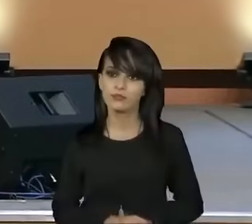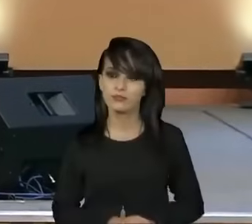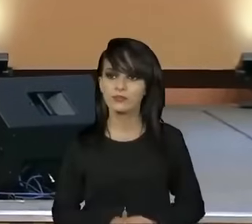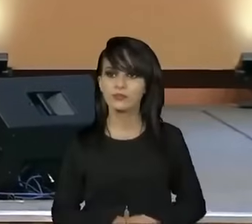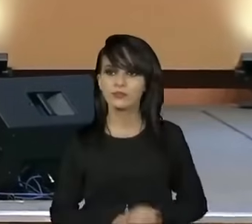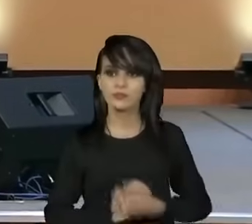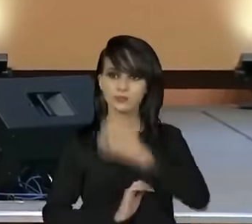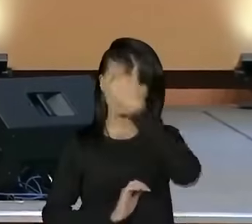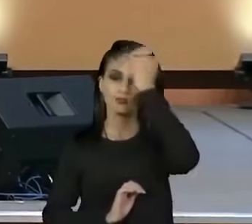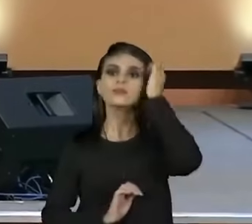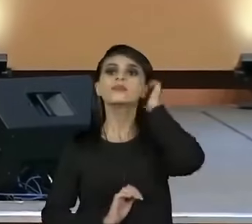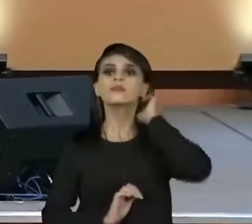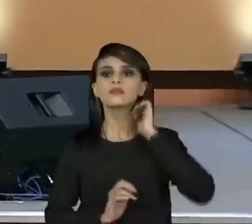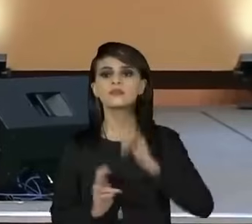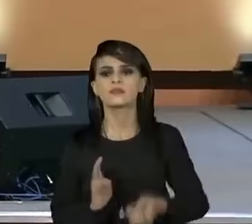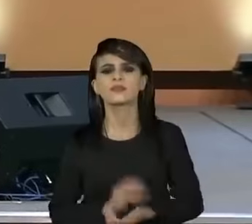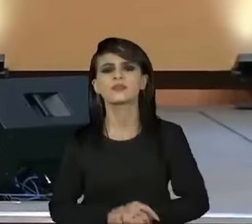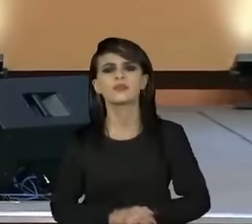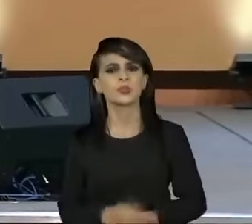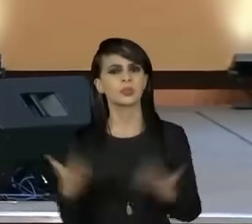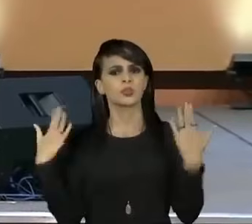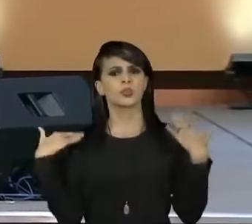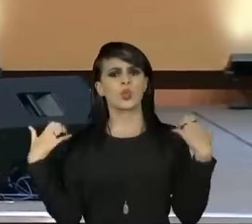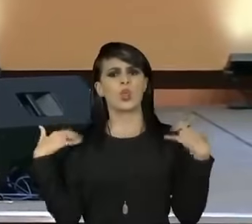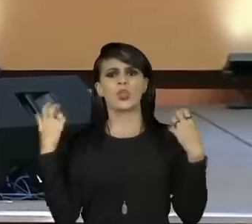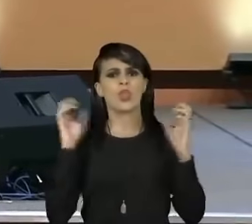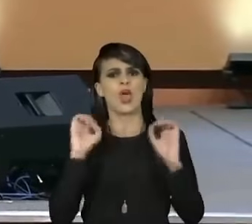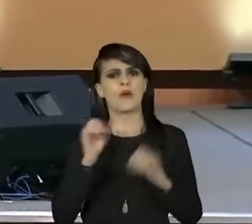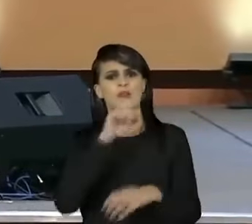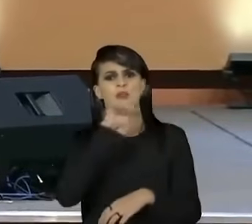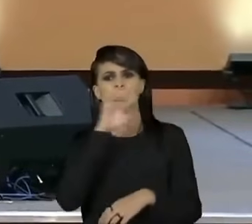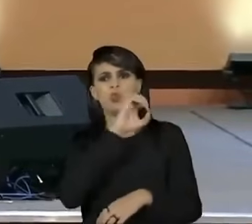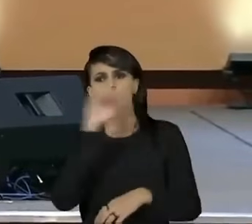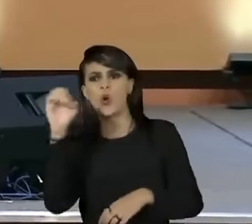nenhum não sai nem para aí rapaz num